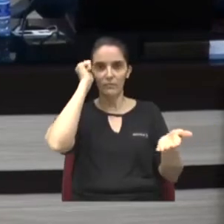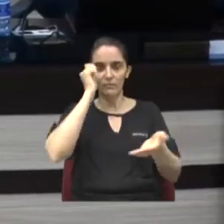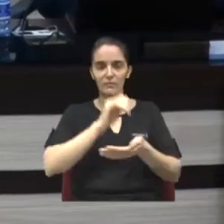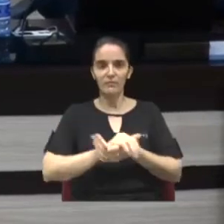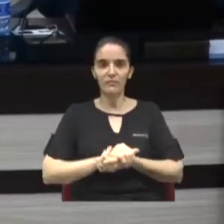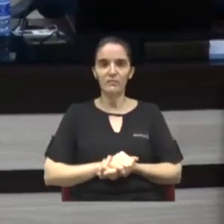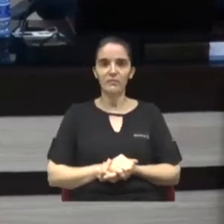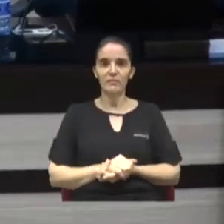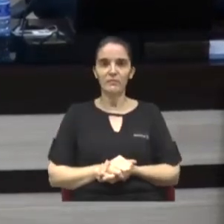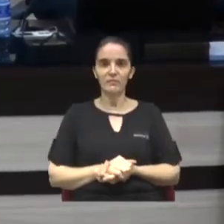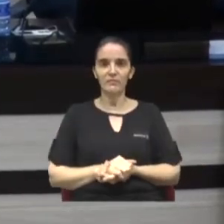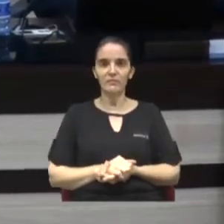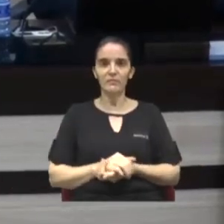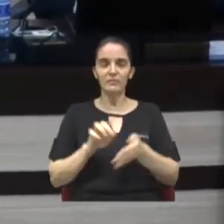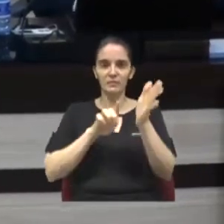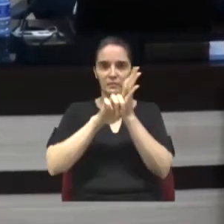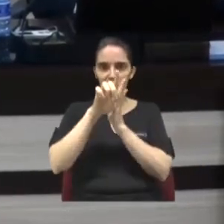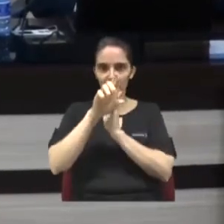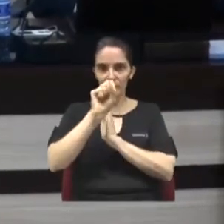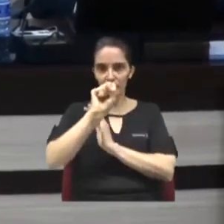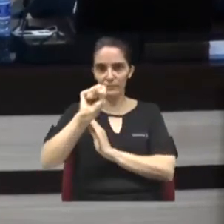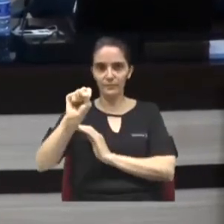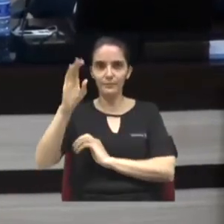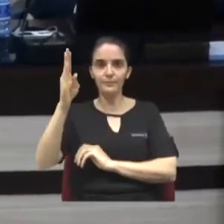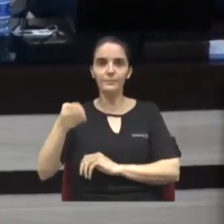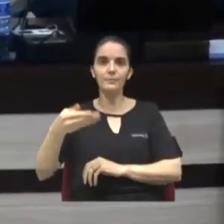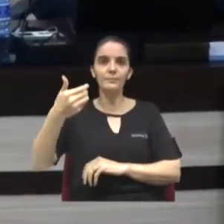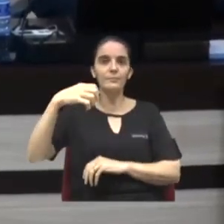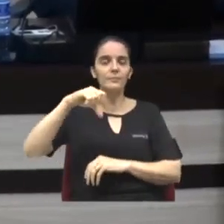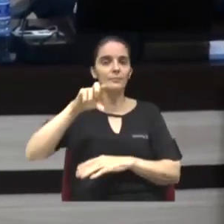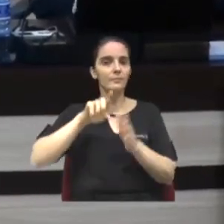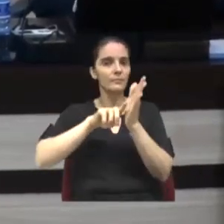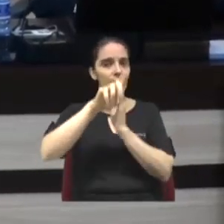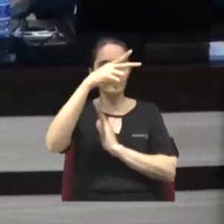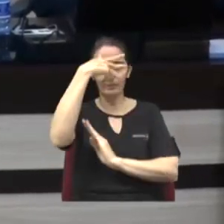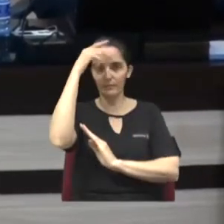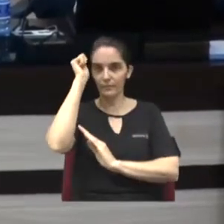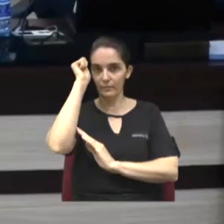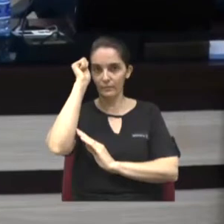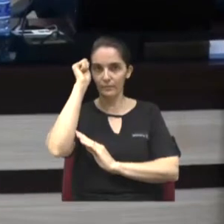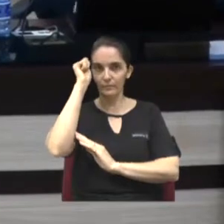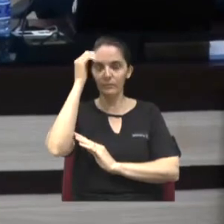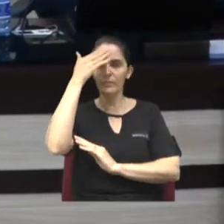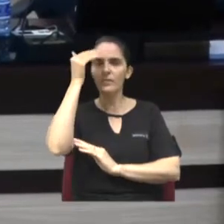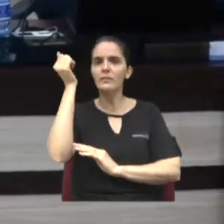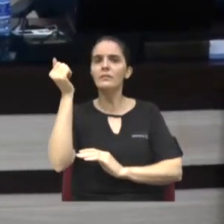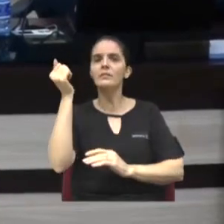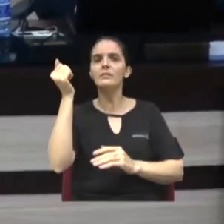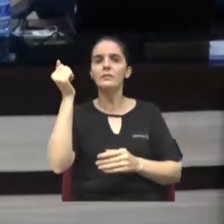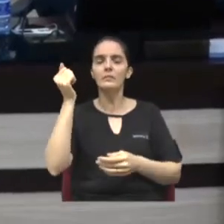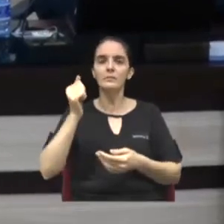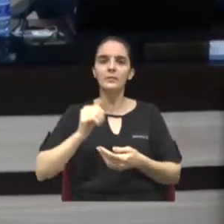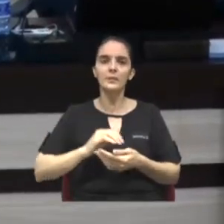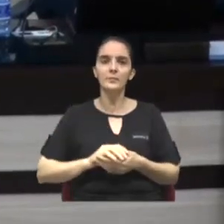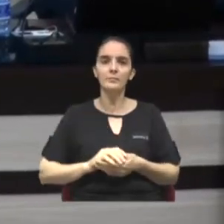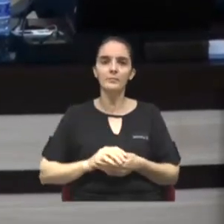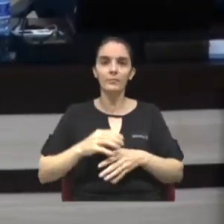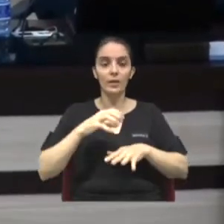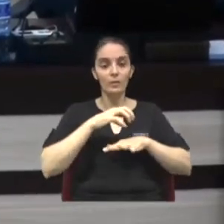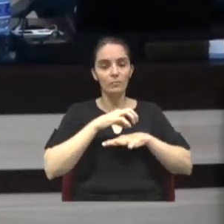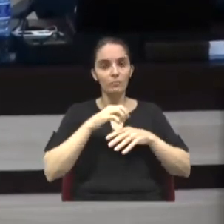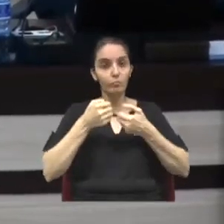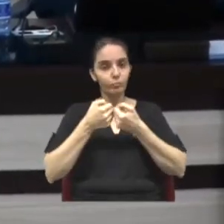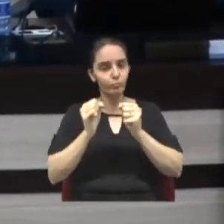ao Executivo. Requerimento 88/2019 requer ao Poder Executivo informações sobre a possibilidade do ônibus